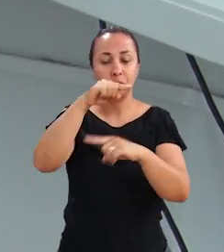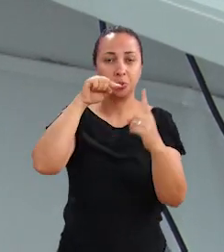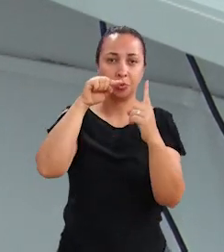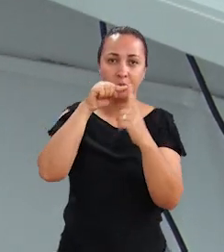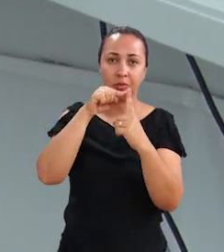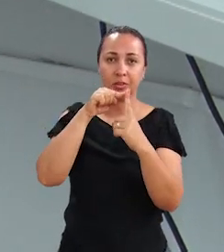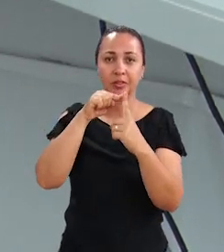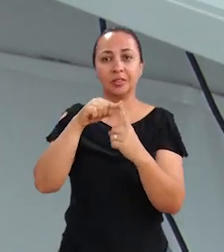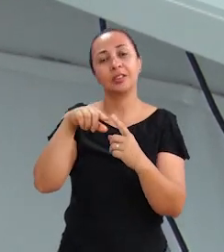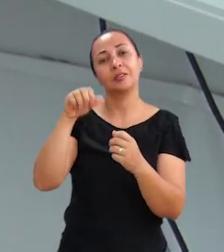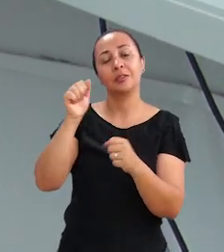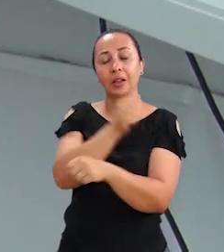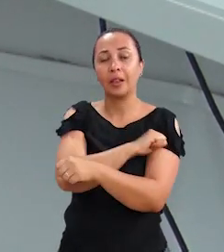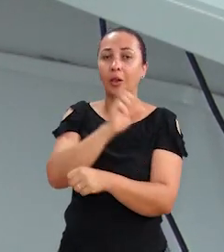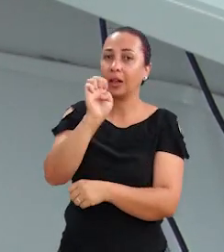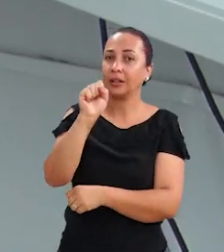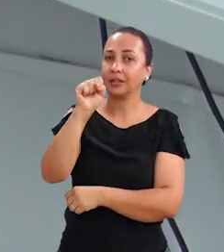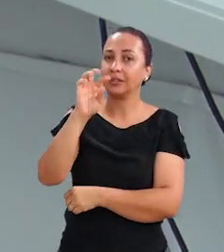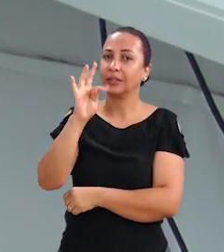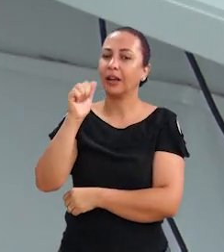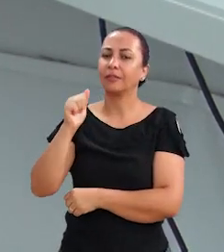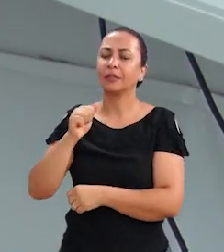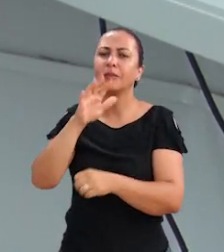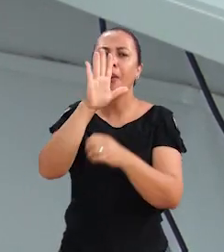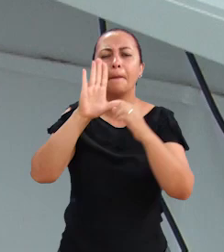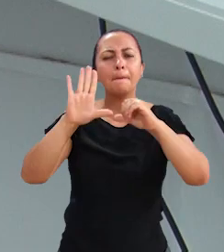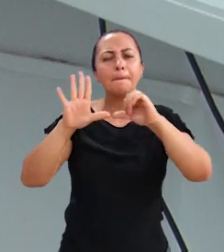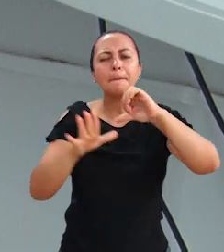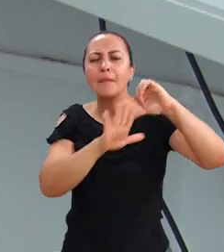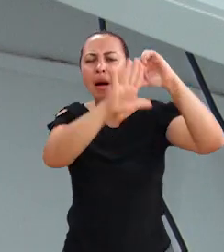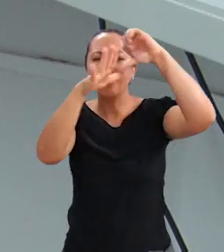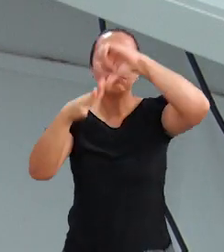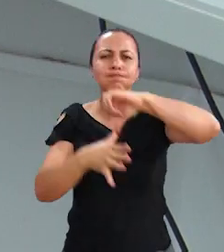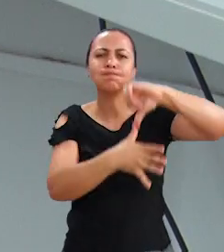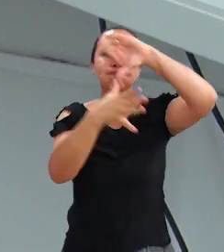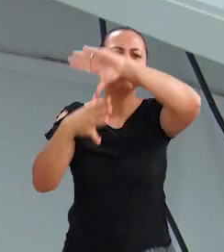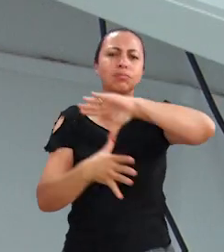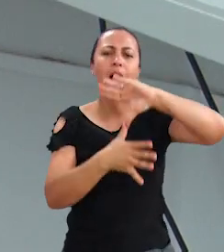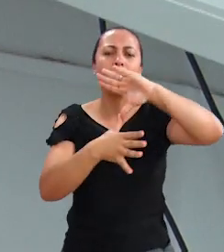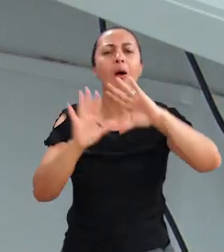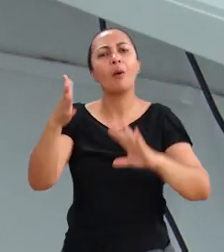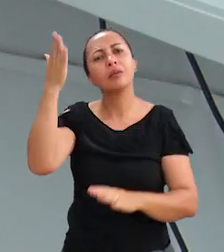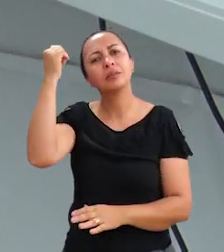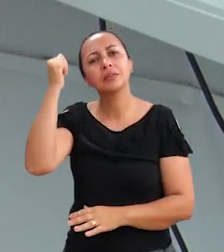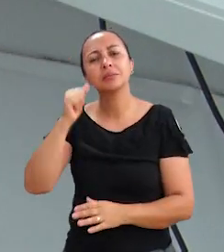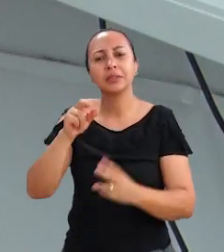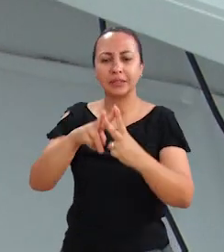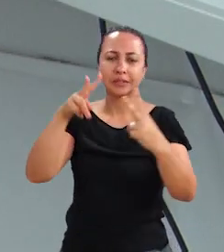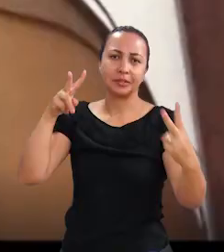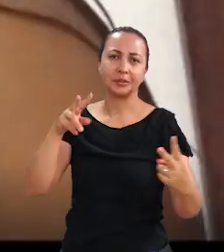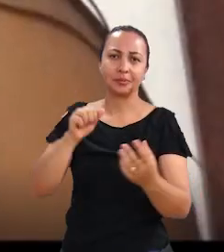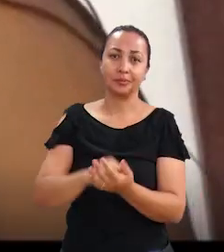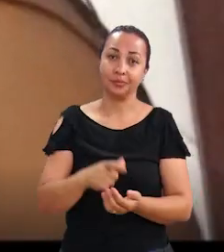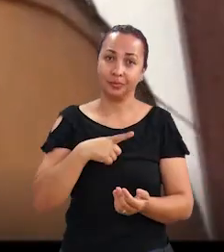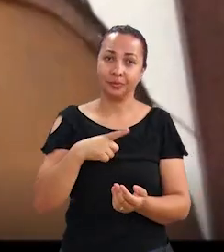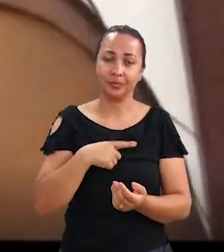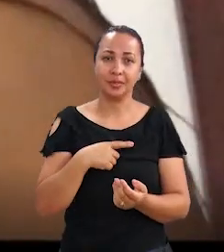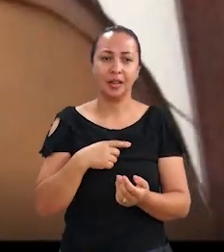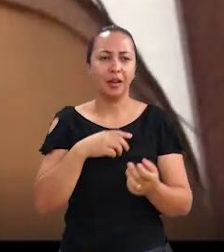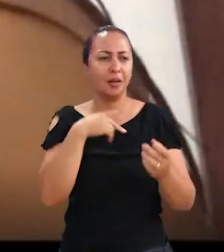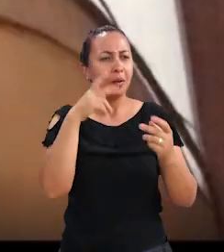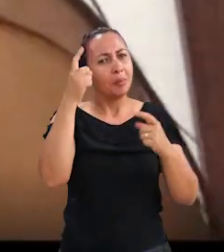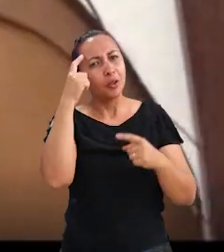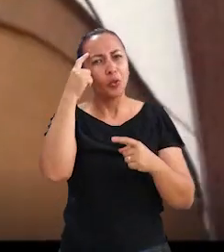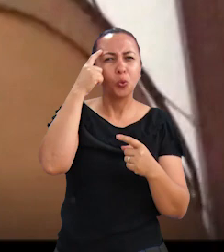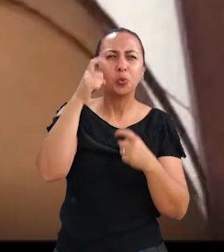objetivo de Stephanie foi mapear que saberes que emergem nesse contexto do ensino remoto emergencial. Estava vendo os